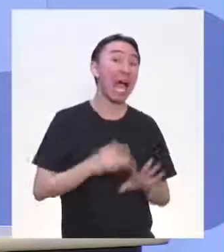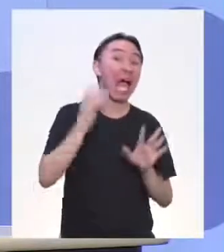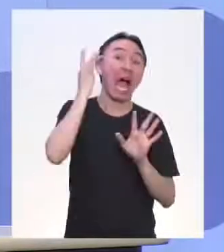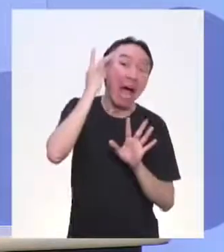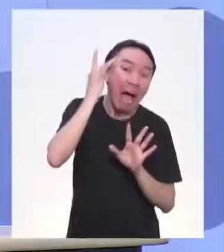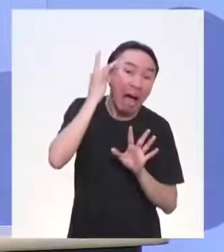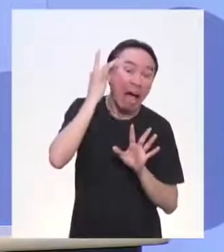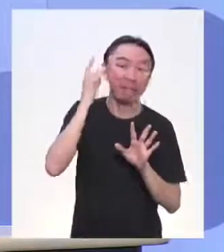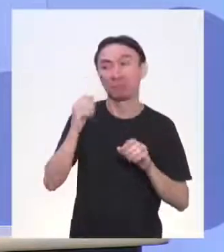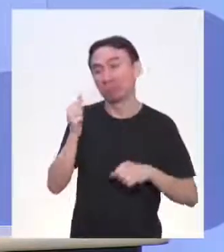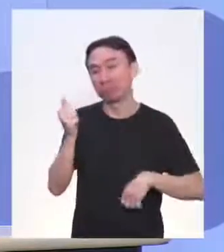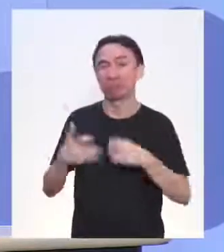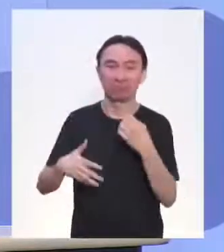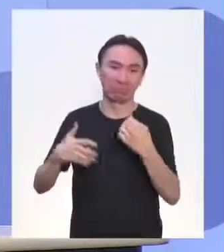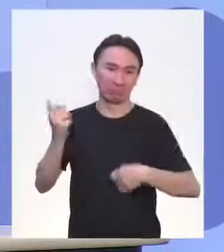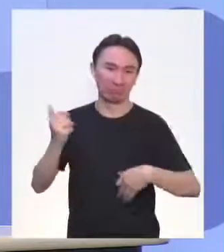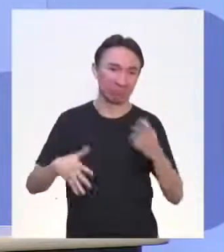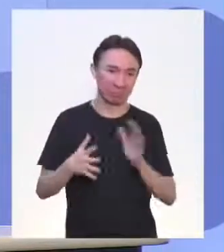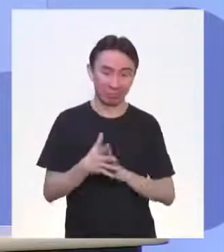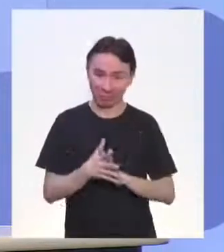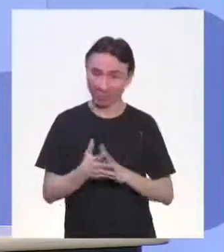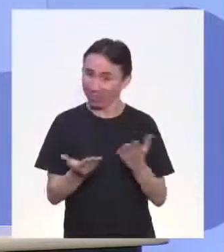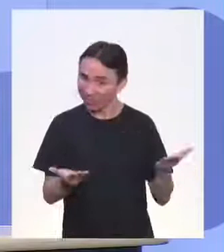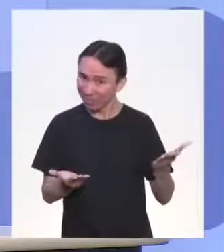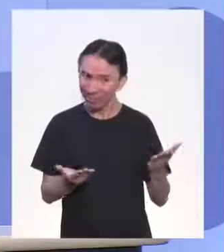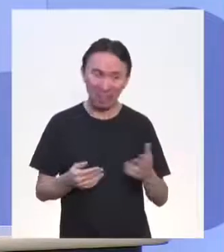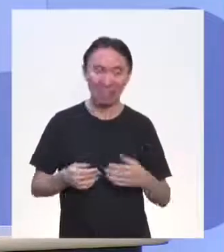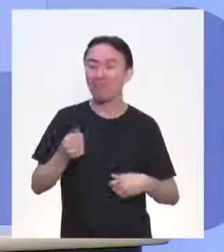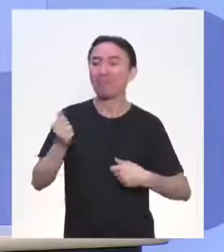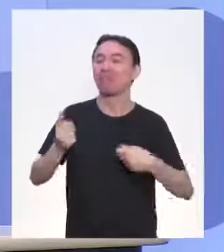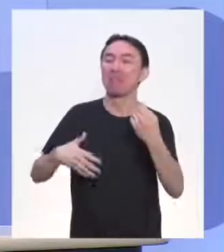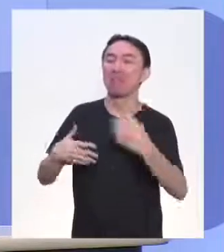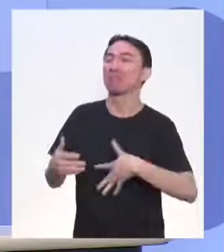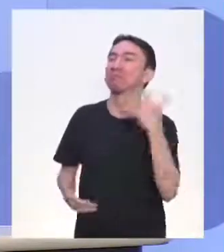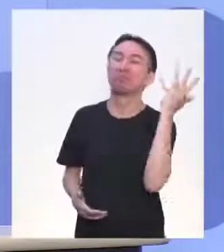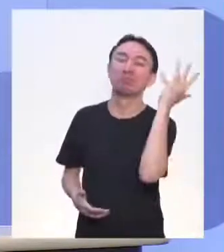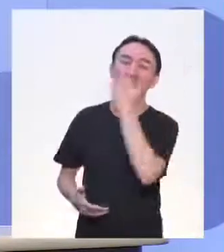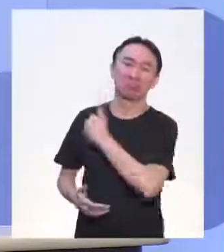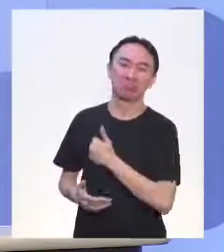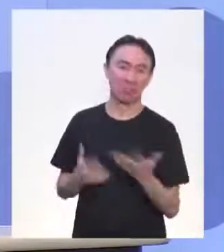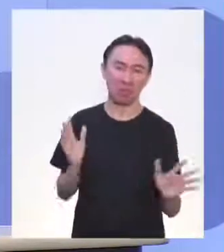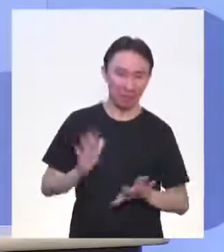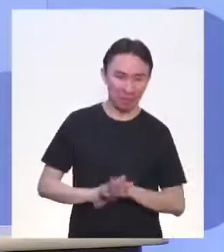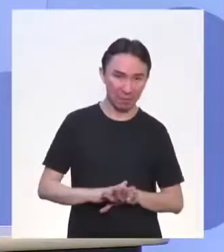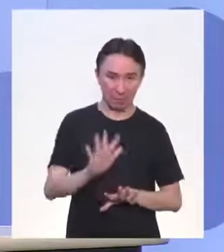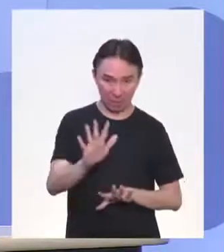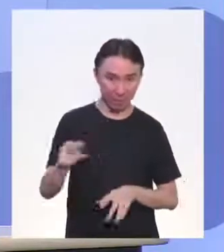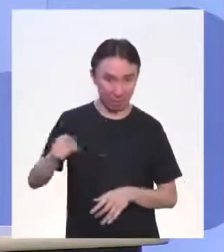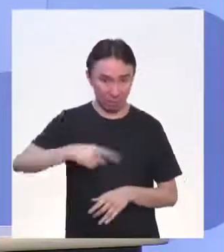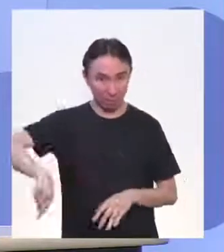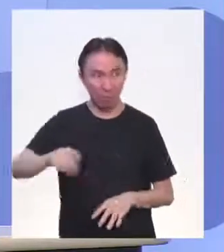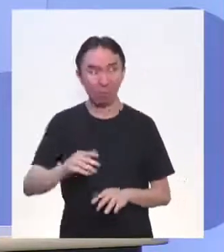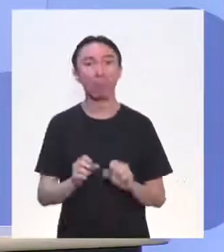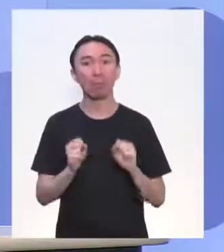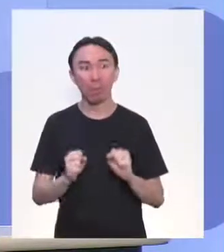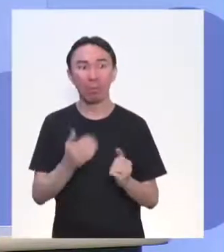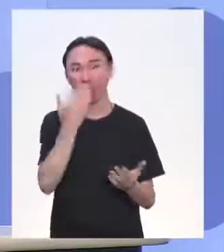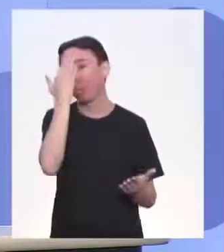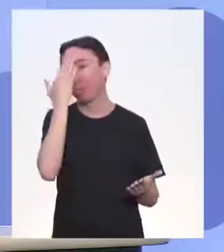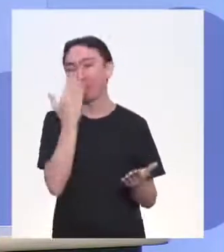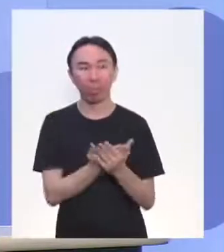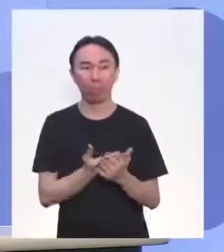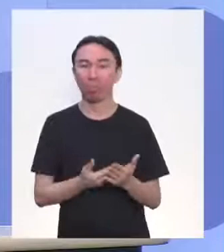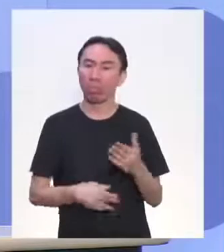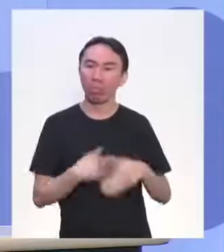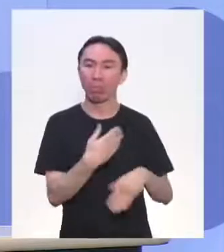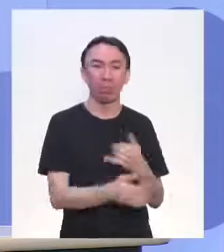usar essa palavra, falar bonito. E eu falo a gente, tá? Vamos incluir nessa, a gente pode cair nisso daí. Tá? Então, vamos prestar